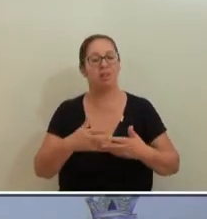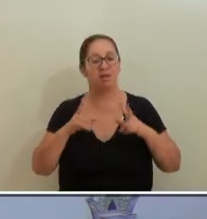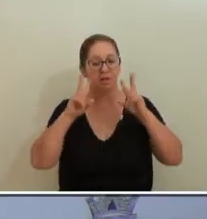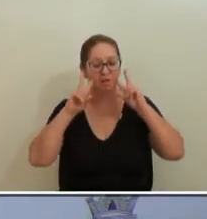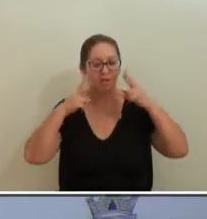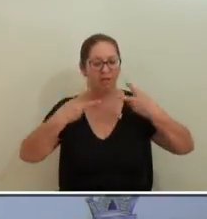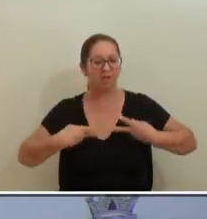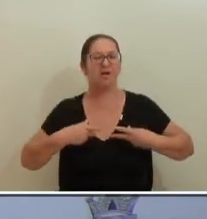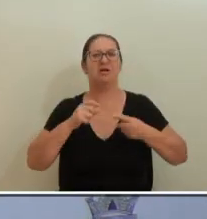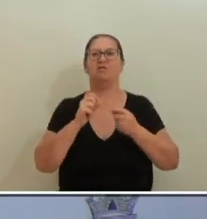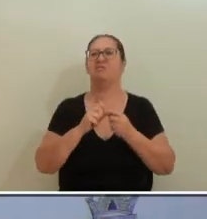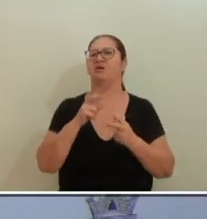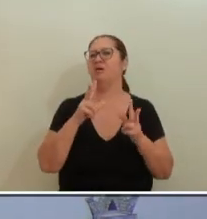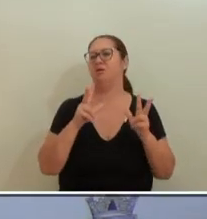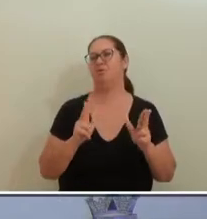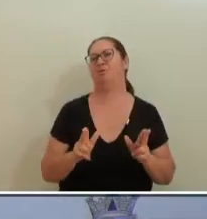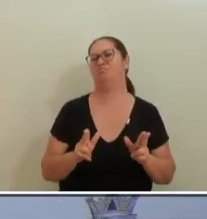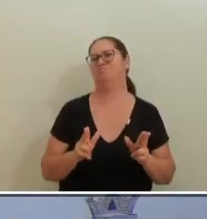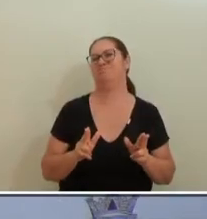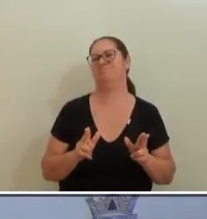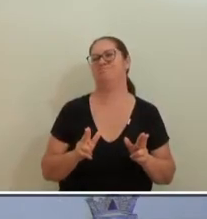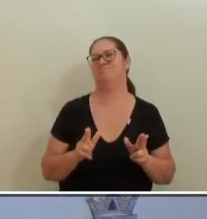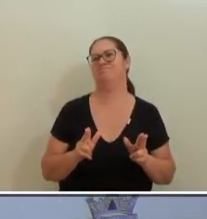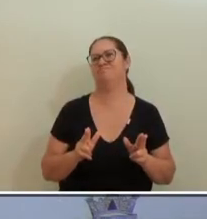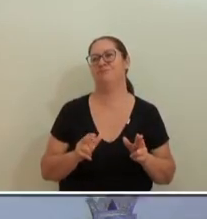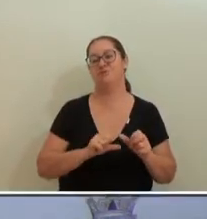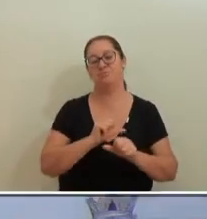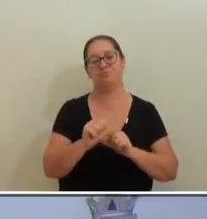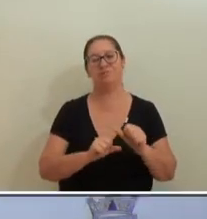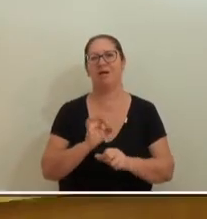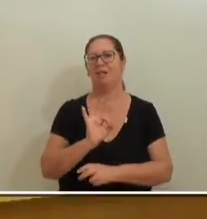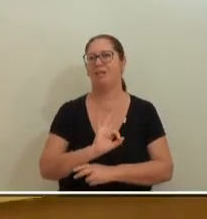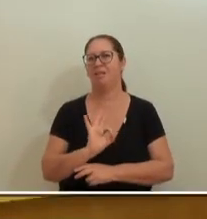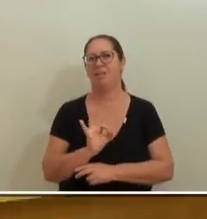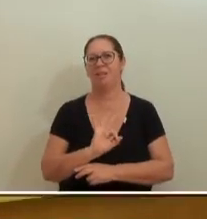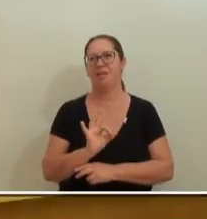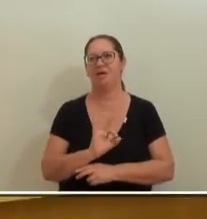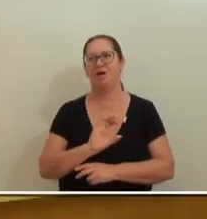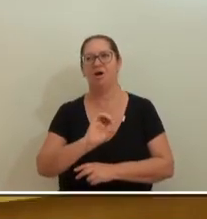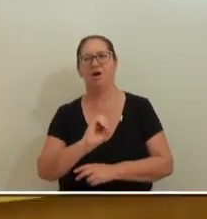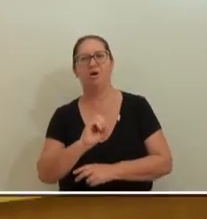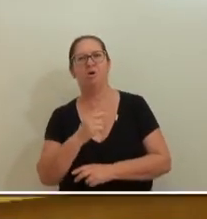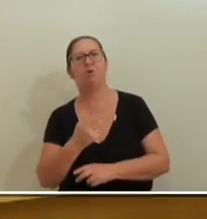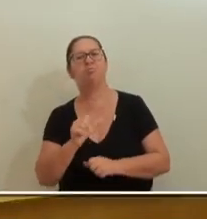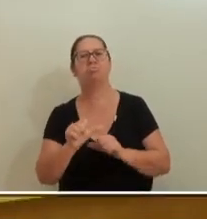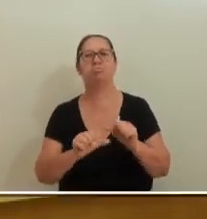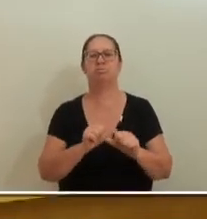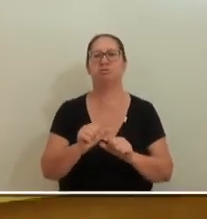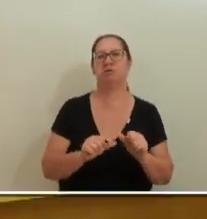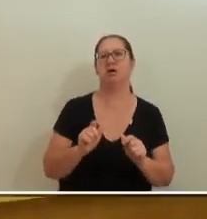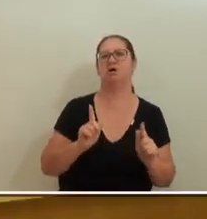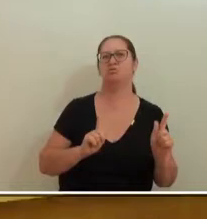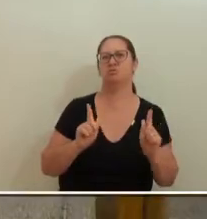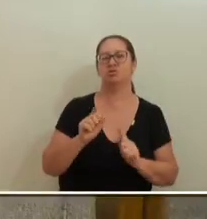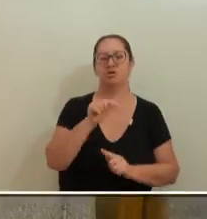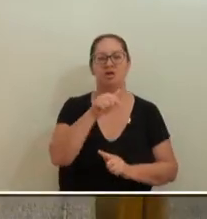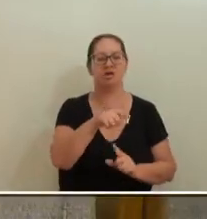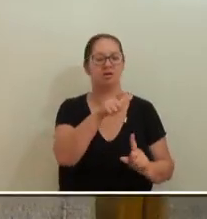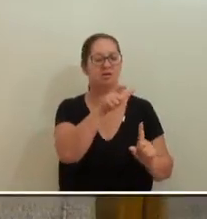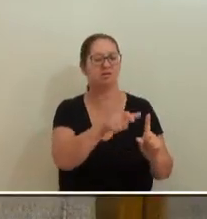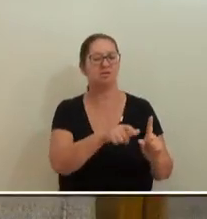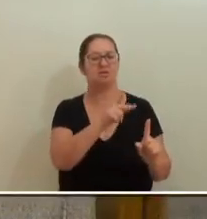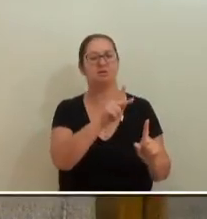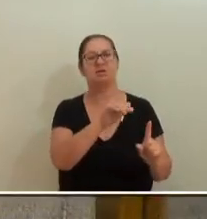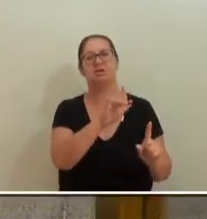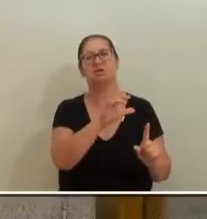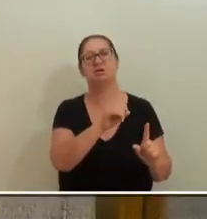a mesma coisa, sem mudar um centavo, ou mudar um gesto. Porque esse é o Kiko, uma pessoa que